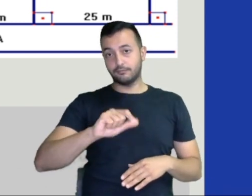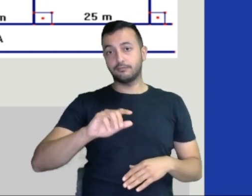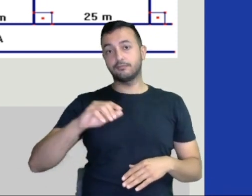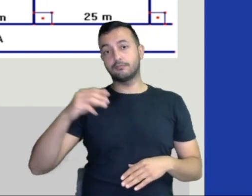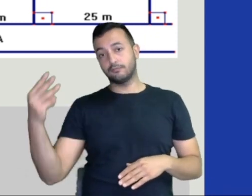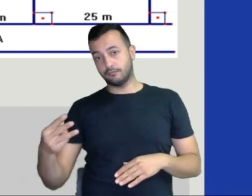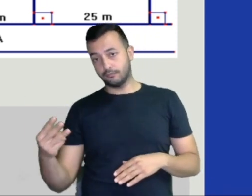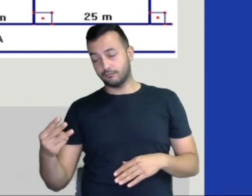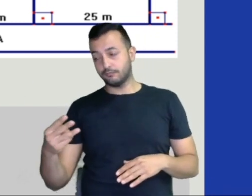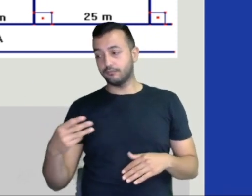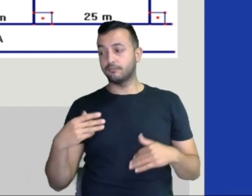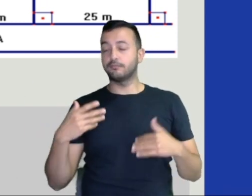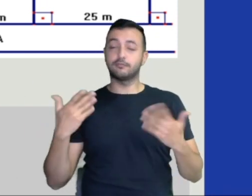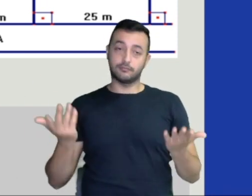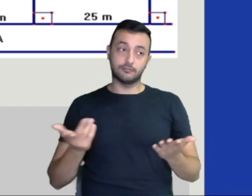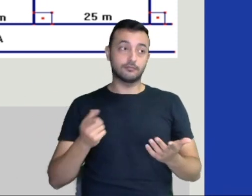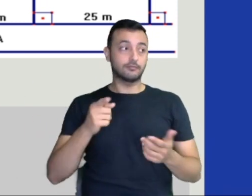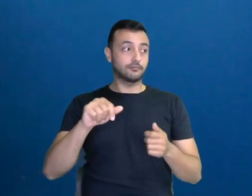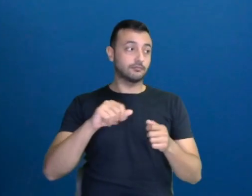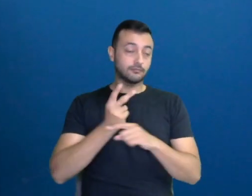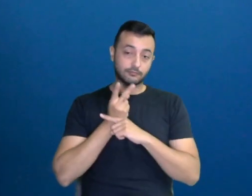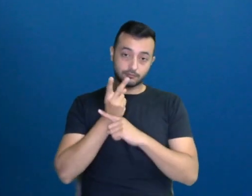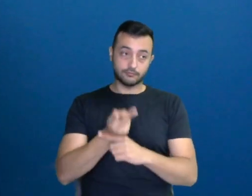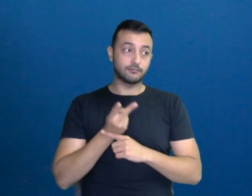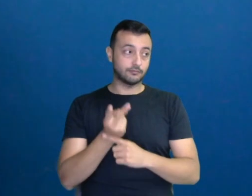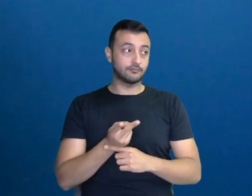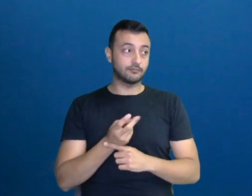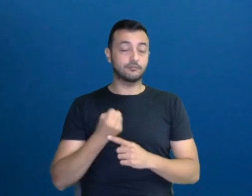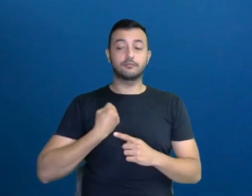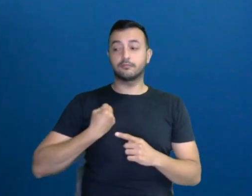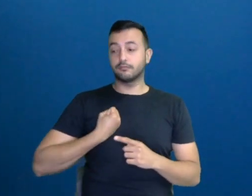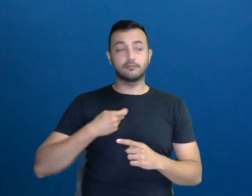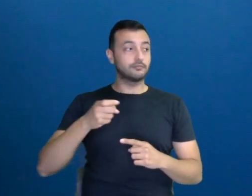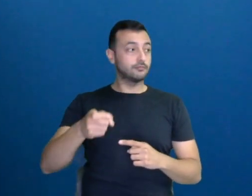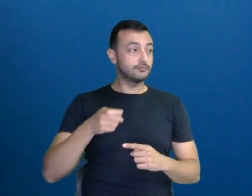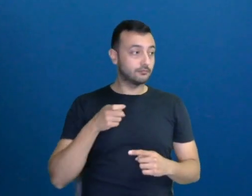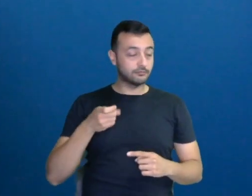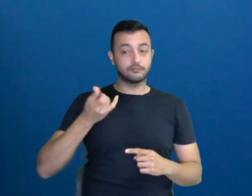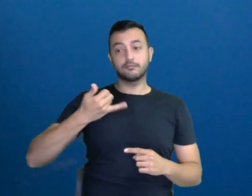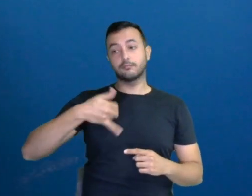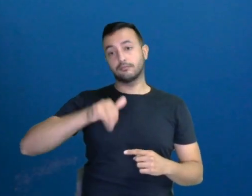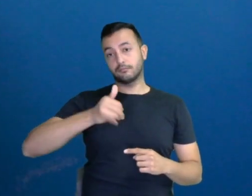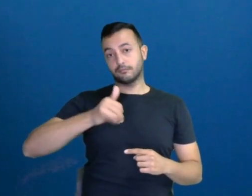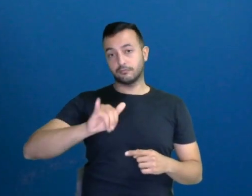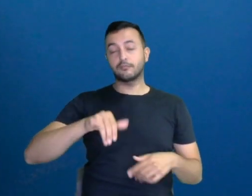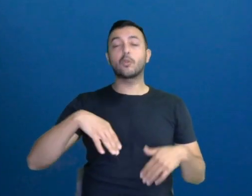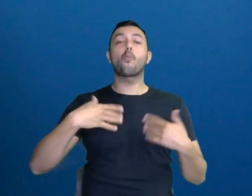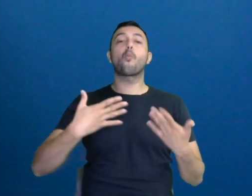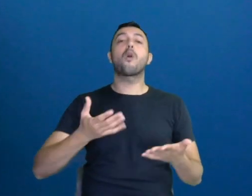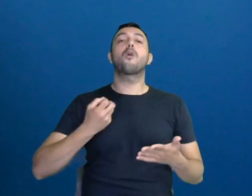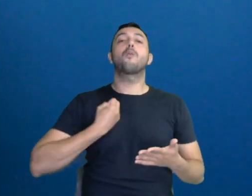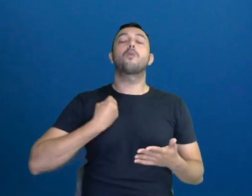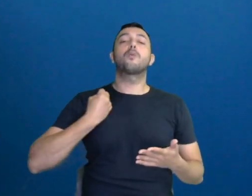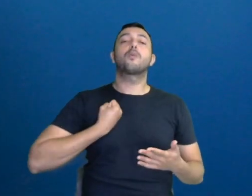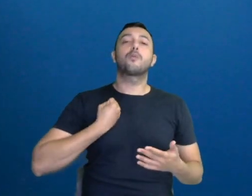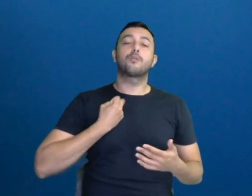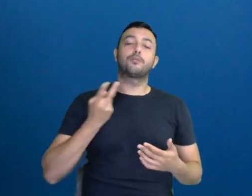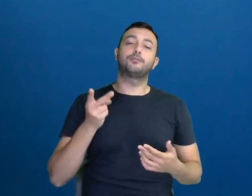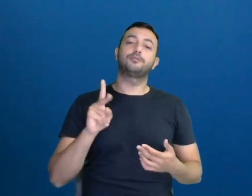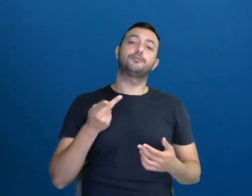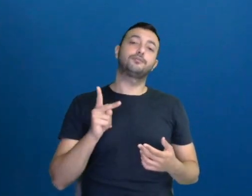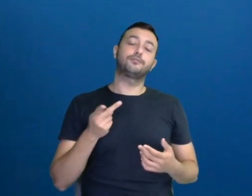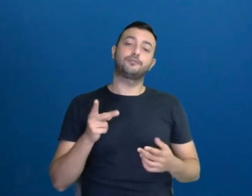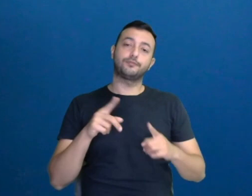3? Então, a gente está aqui, ó, em busca dos valores de x e de y. Qual é a medida desses